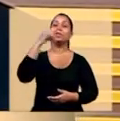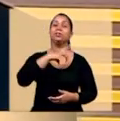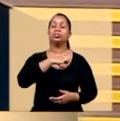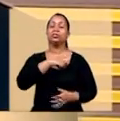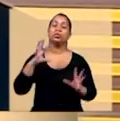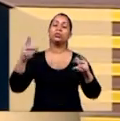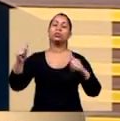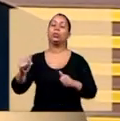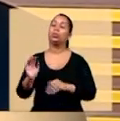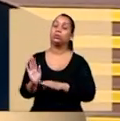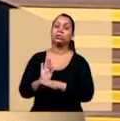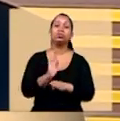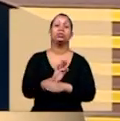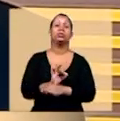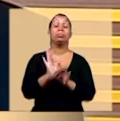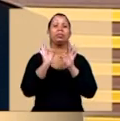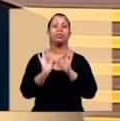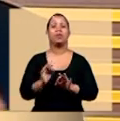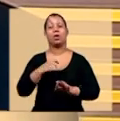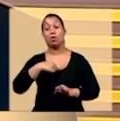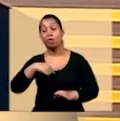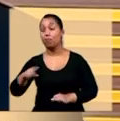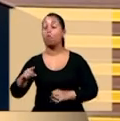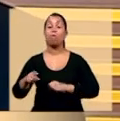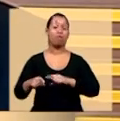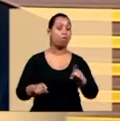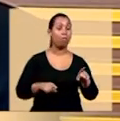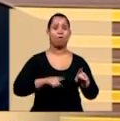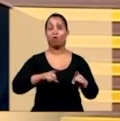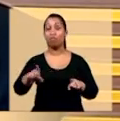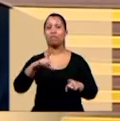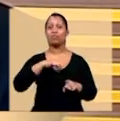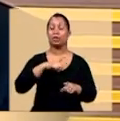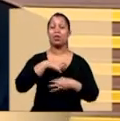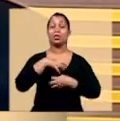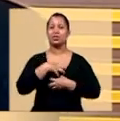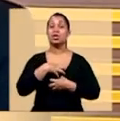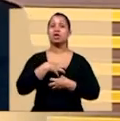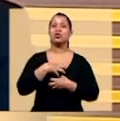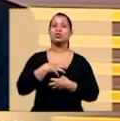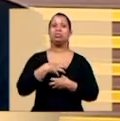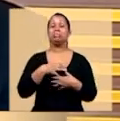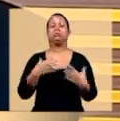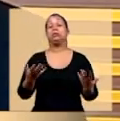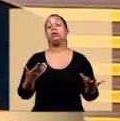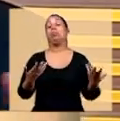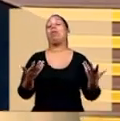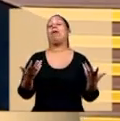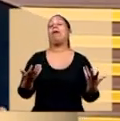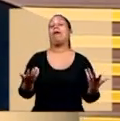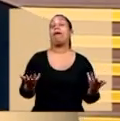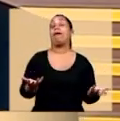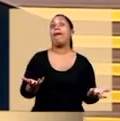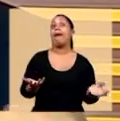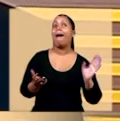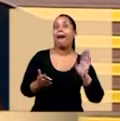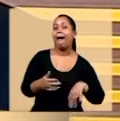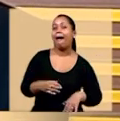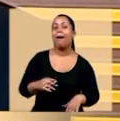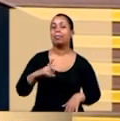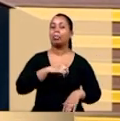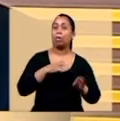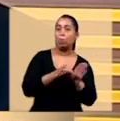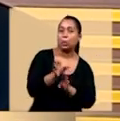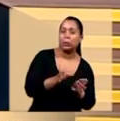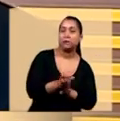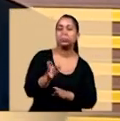esse amparo para poder definir, vou para cá, vou para lá, tenho essa atitude. Não quer dizer que ele vai ter toda